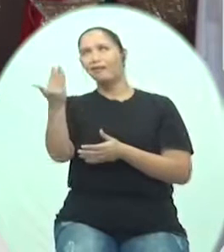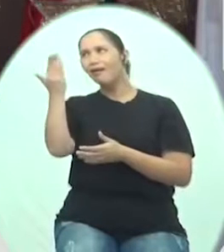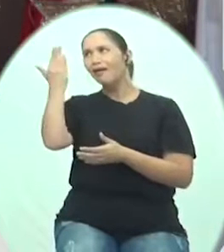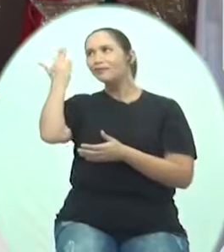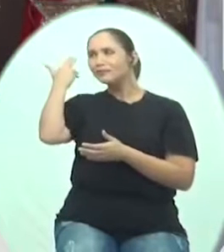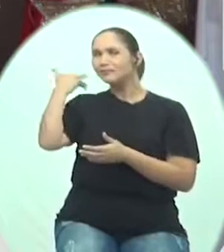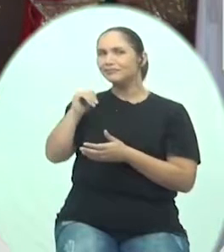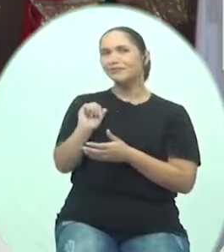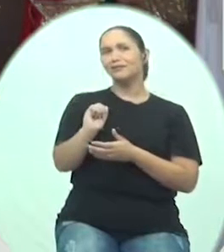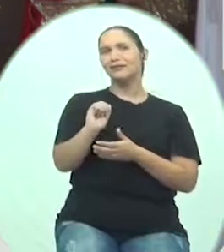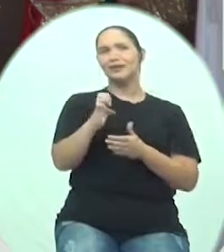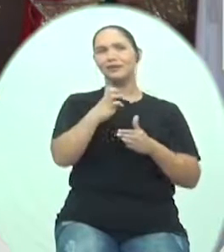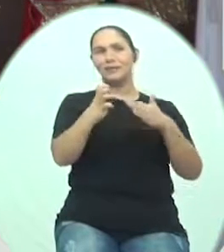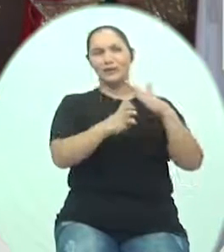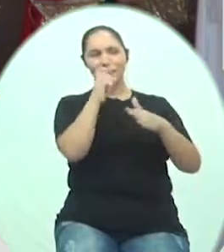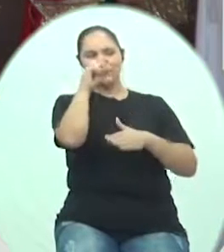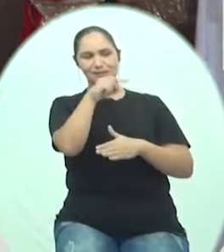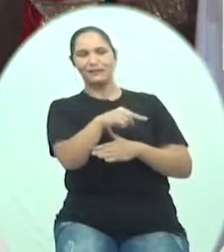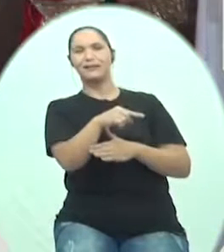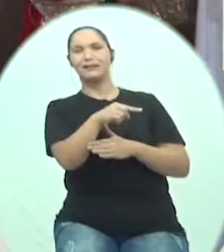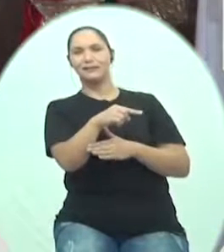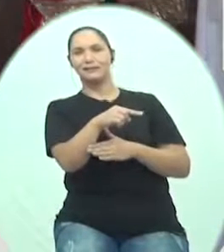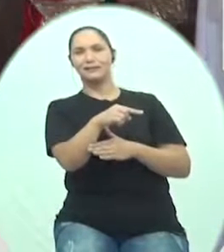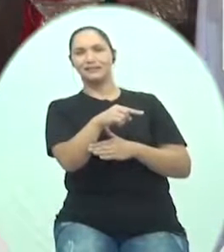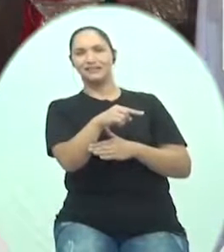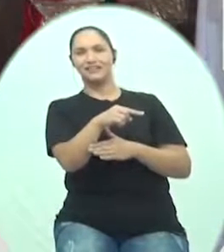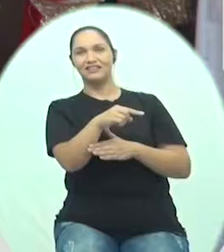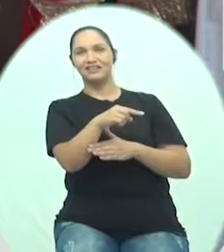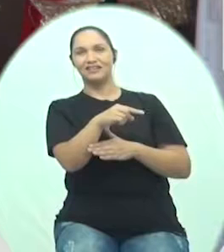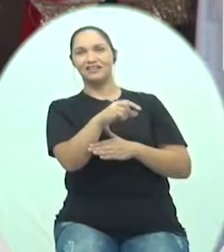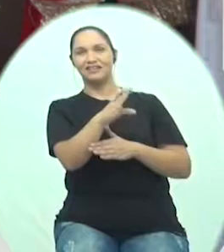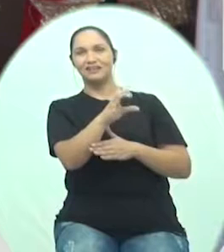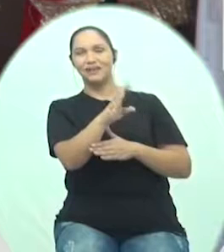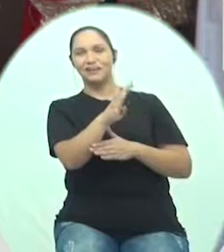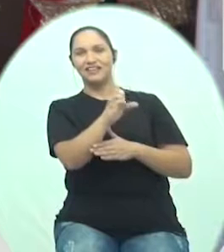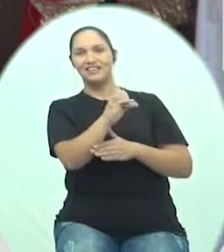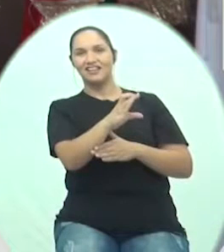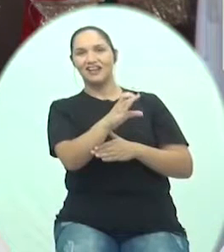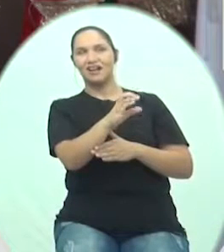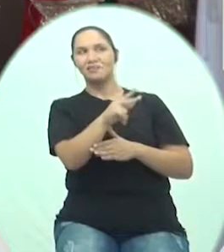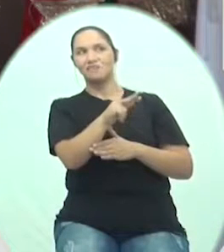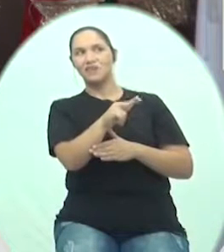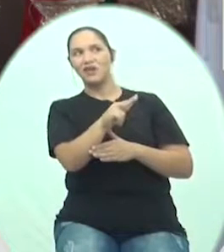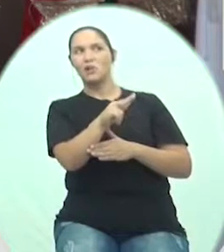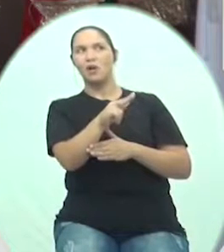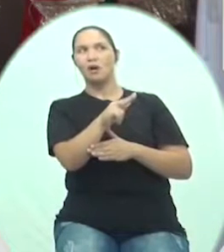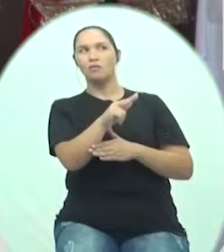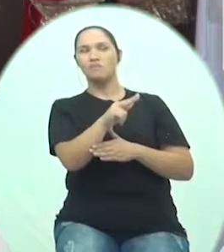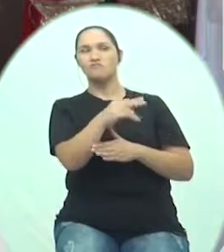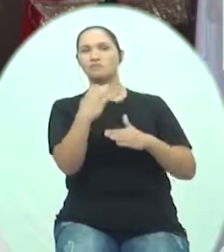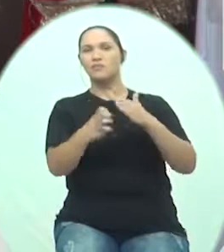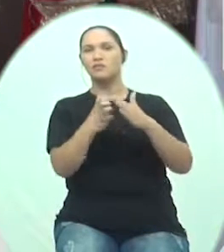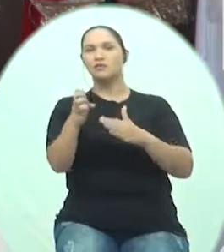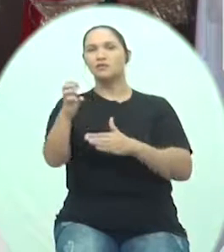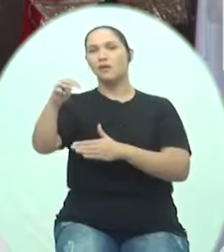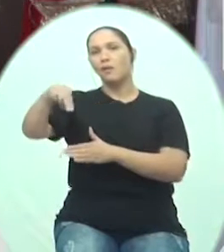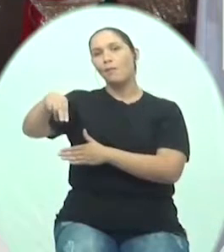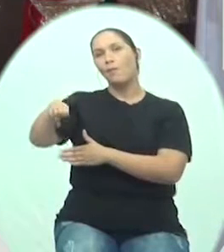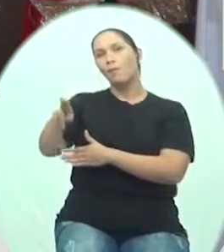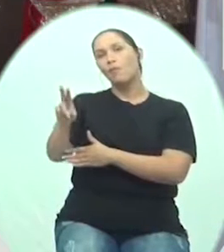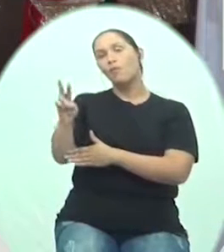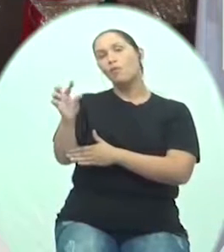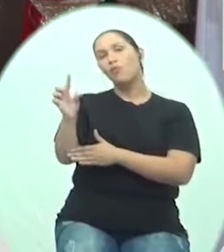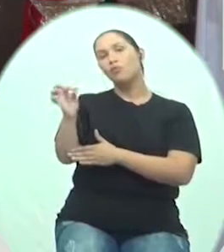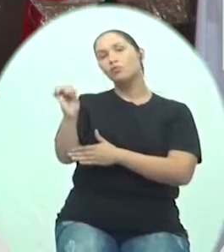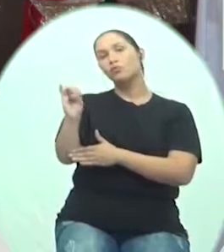Ferrares não é possível que se omita tantos fatos importantes então fica aqui o nosso apelo